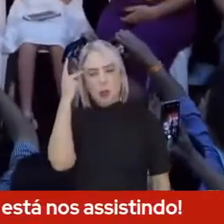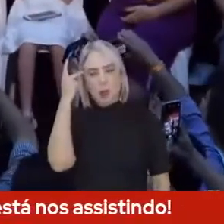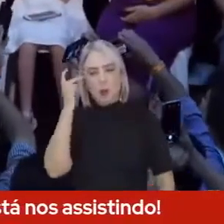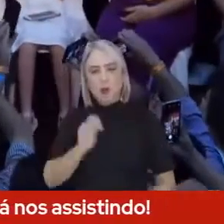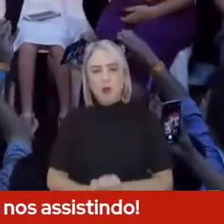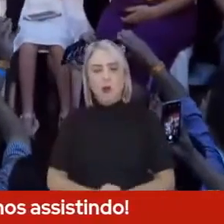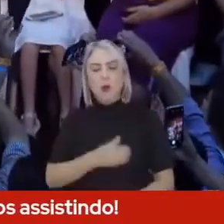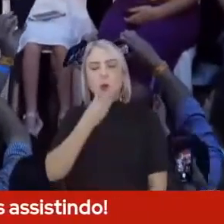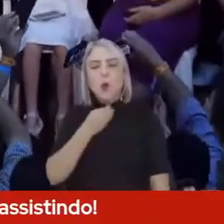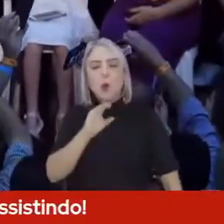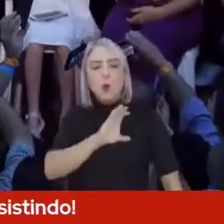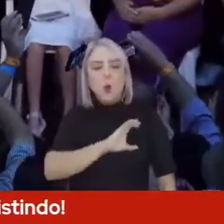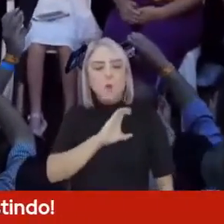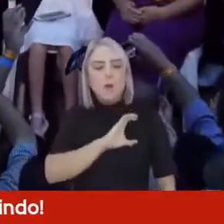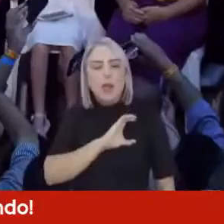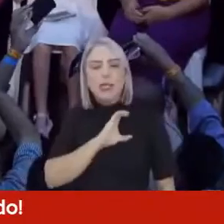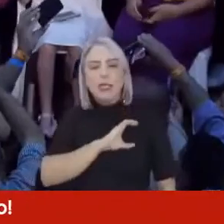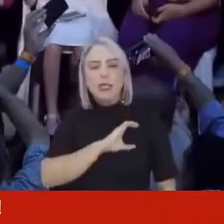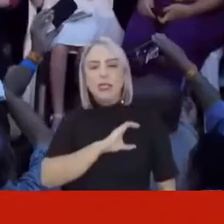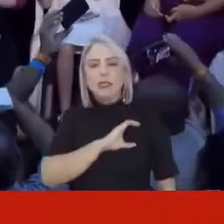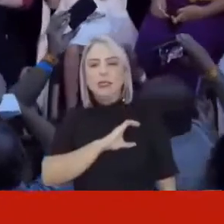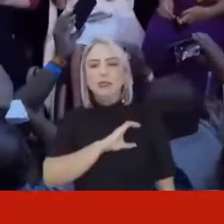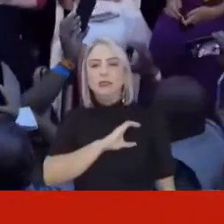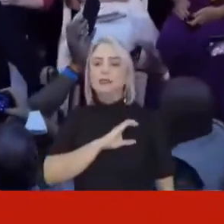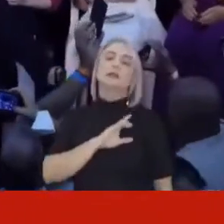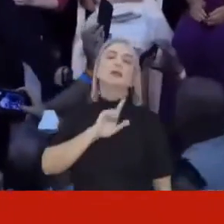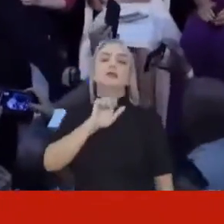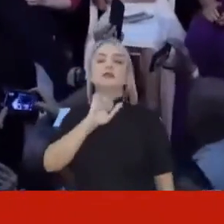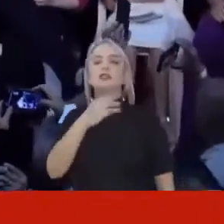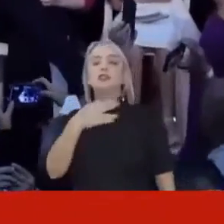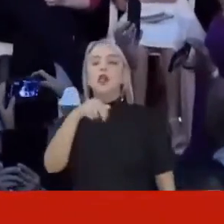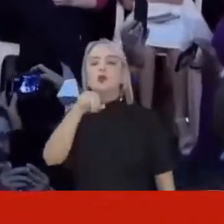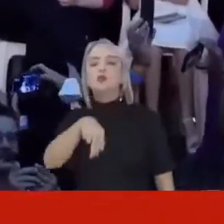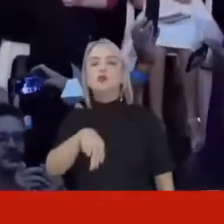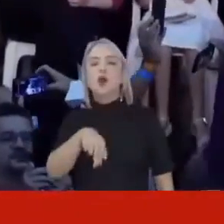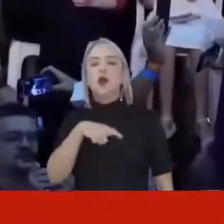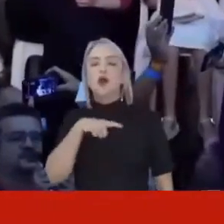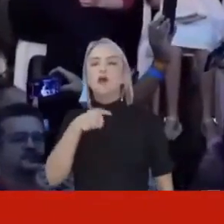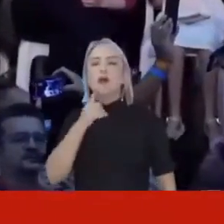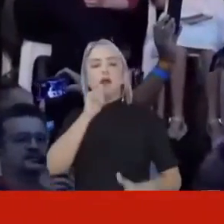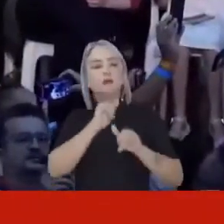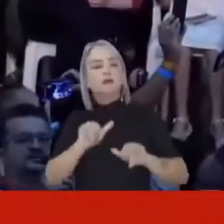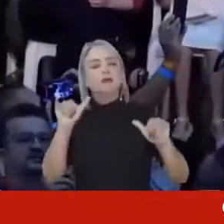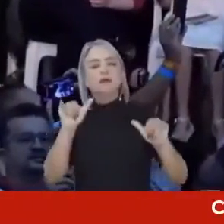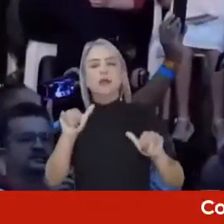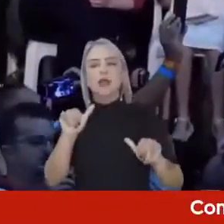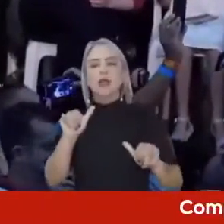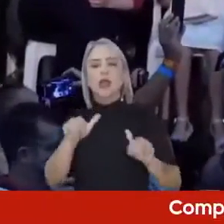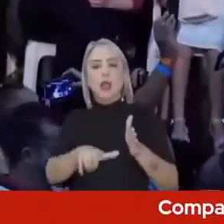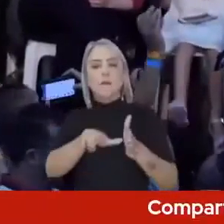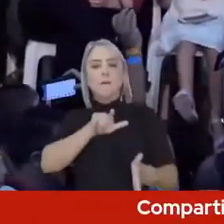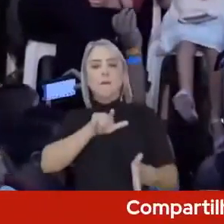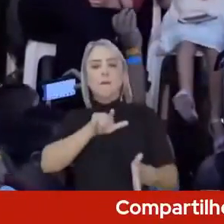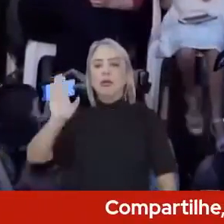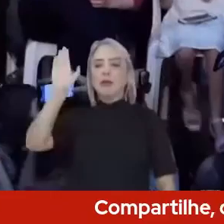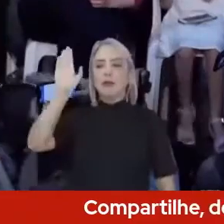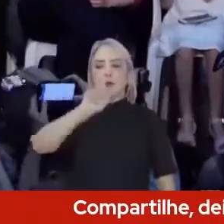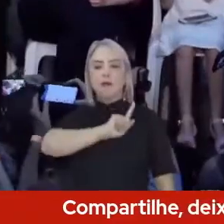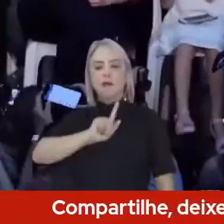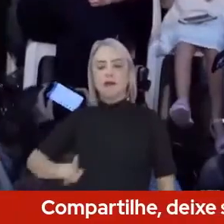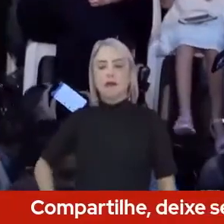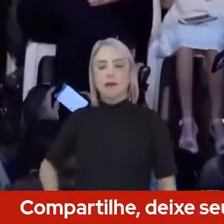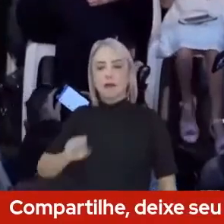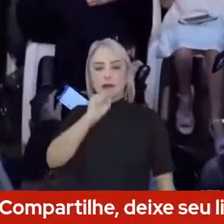companheiro Gelson Merizio, foi anunciado aqui como pré-candidato a governador de Santa Catarina